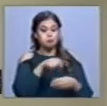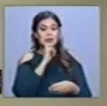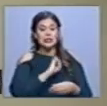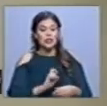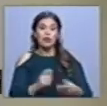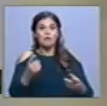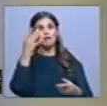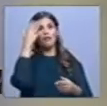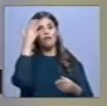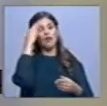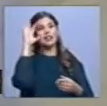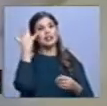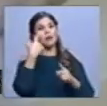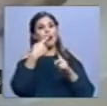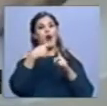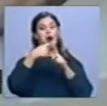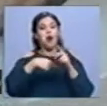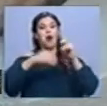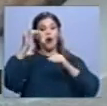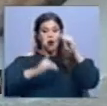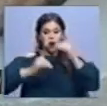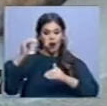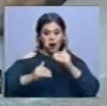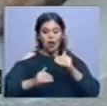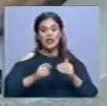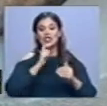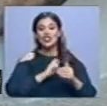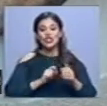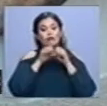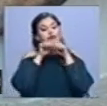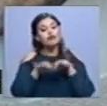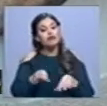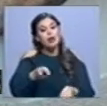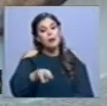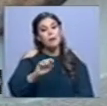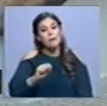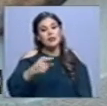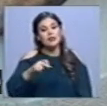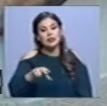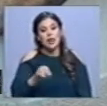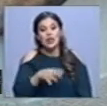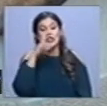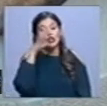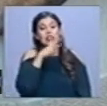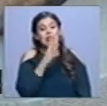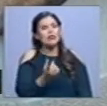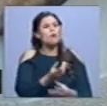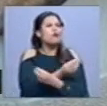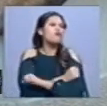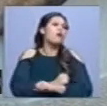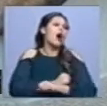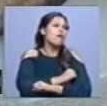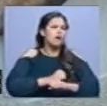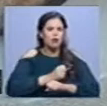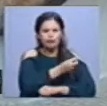temperatura, o gelo libertou esse metano. Esta teoria diz que houve gigantescas explosões de metano